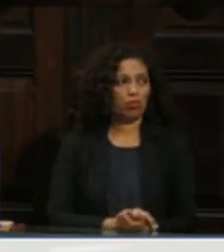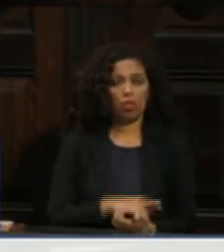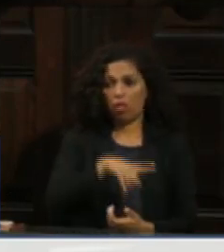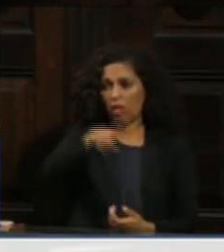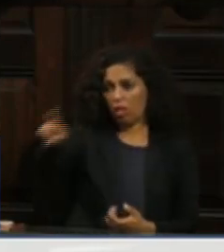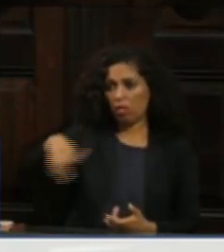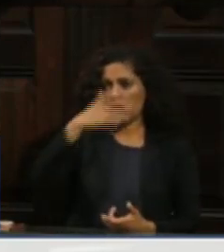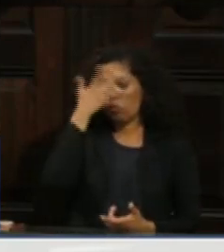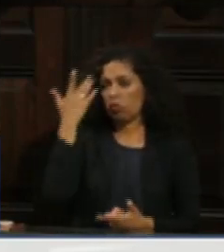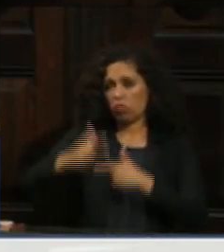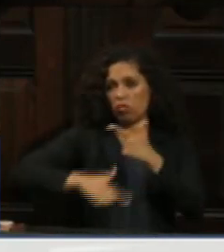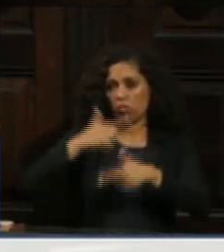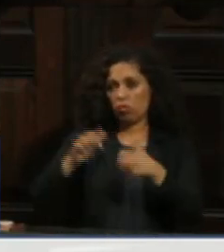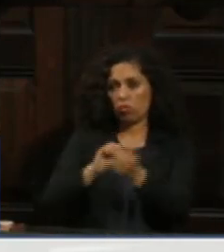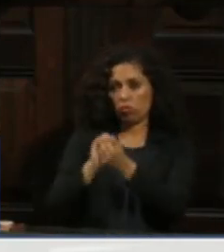sigilo.